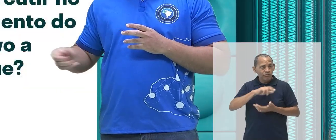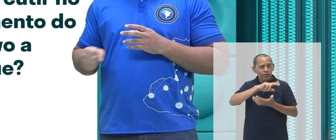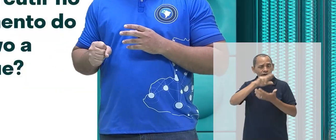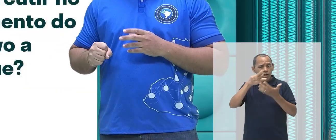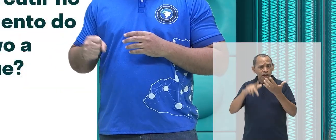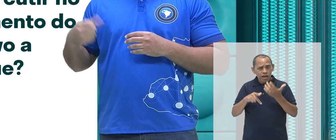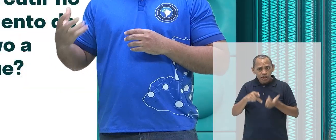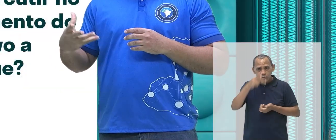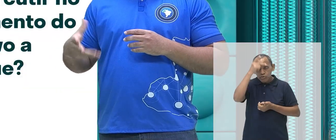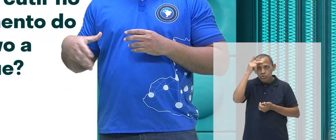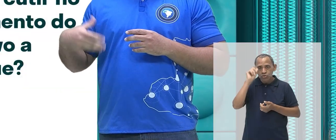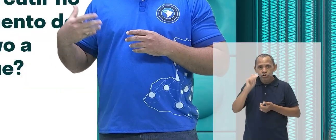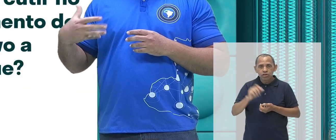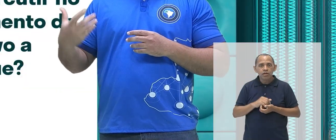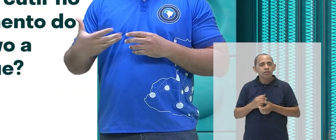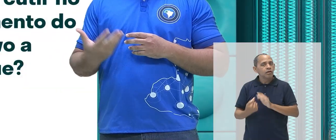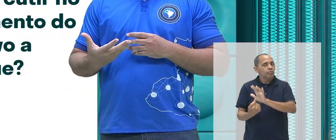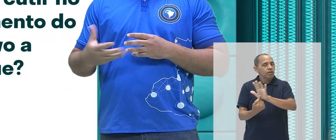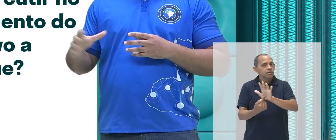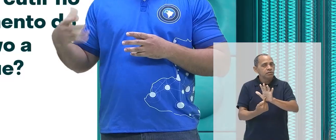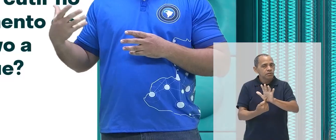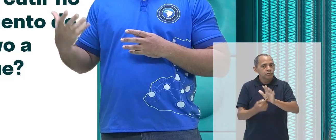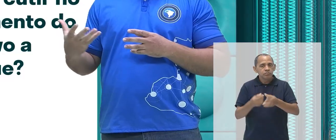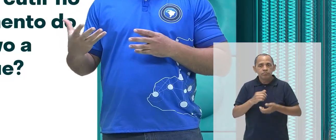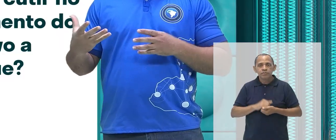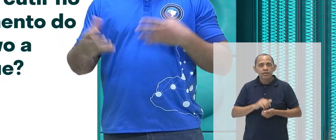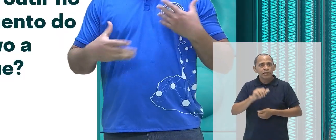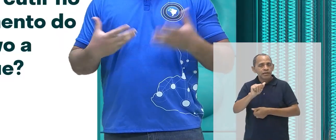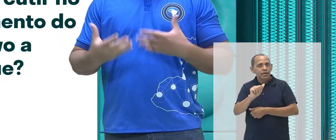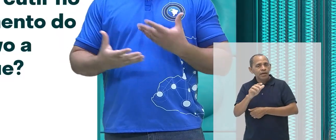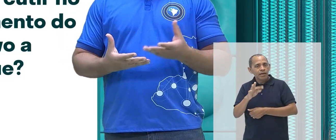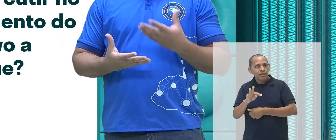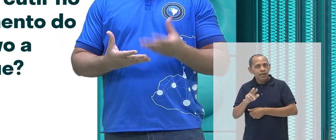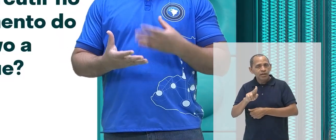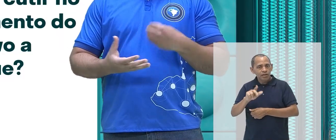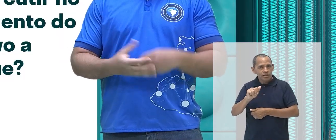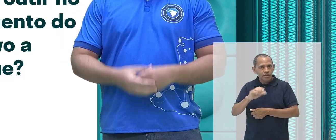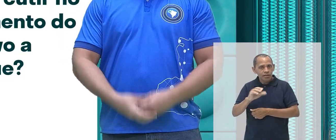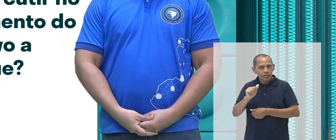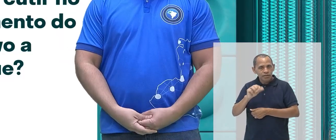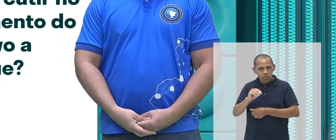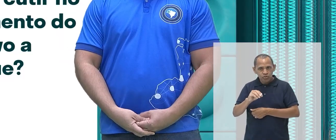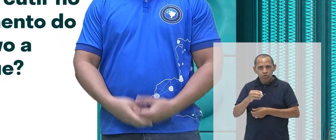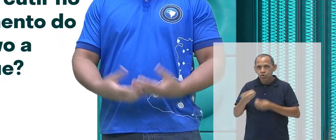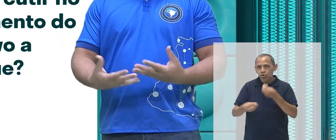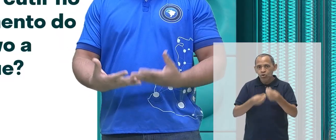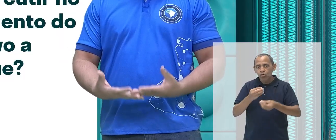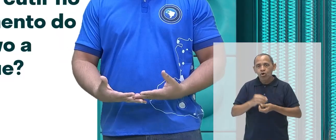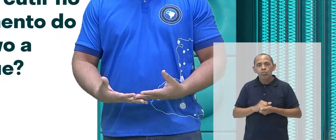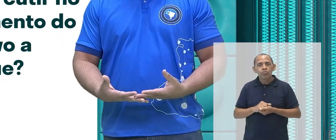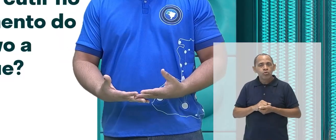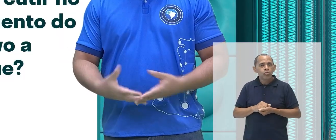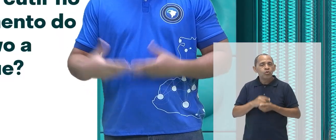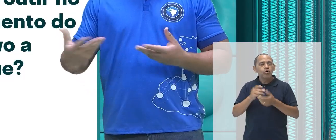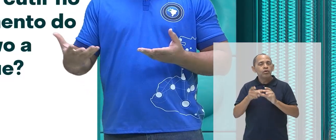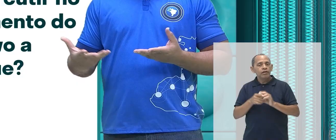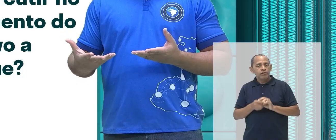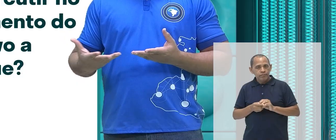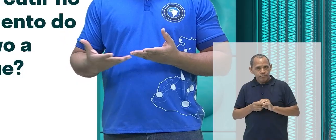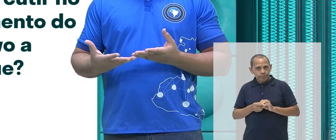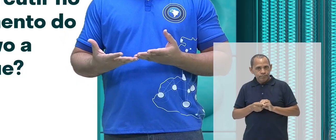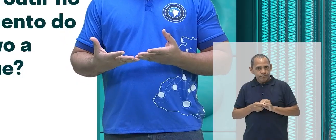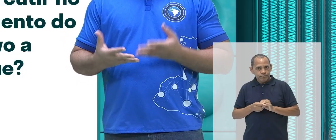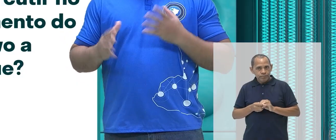nessas imagens aparecendo. Agora, como a atuação dessas pessoas pode repercutir no convencimento para a doação de sangue? Como